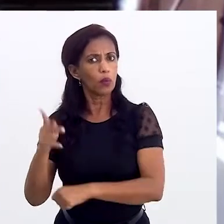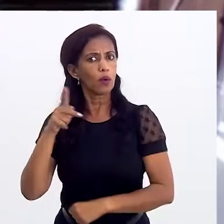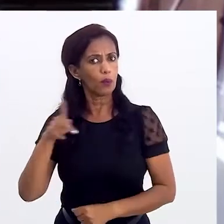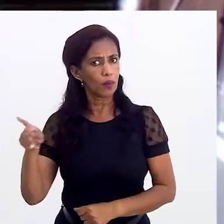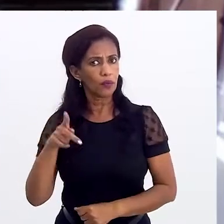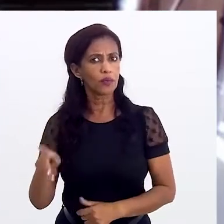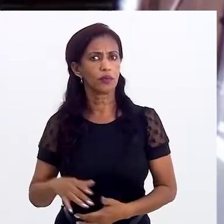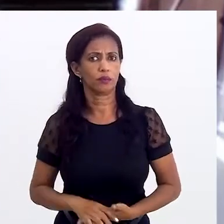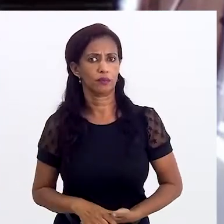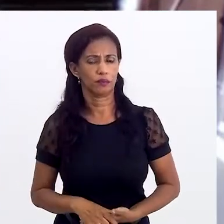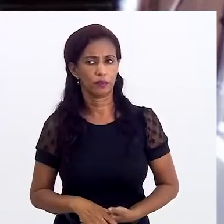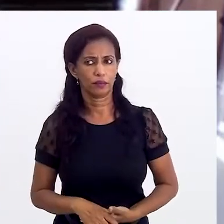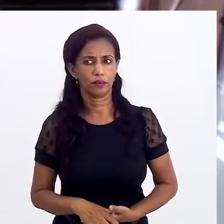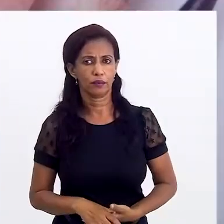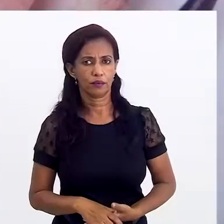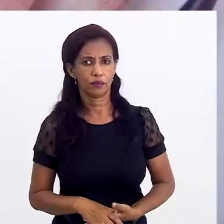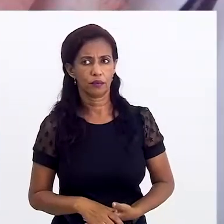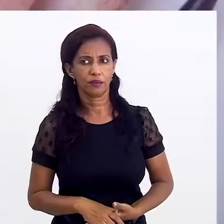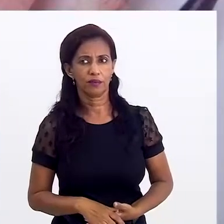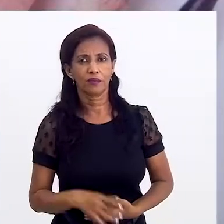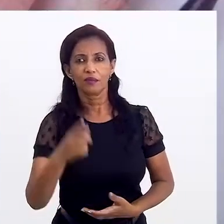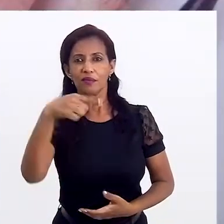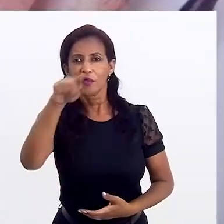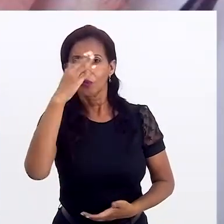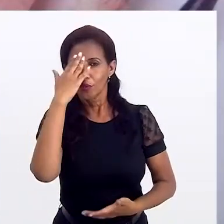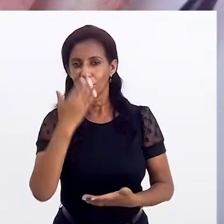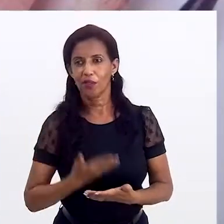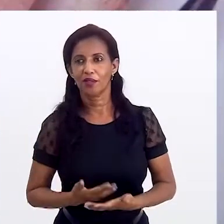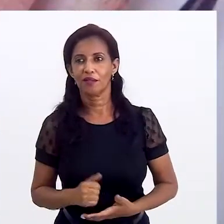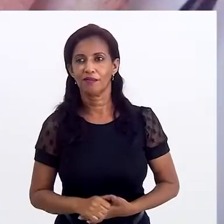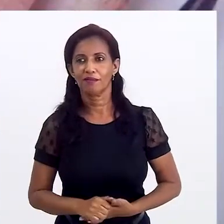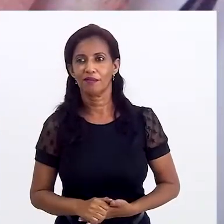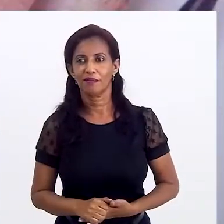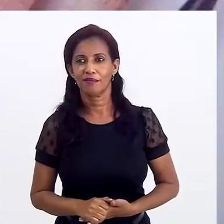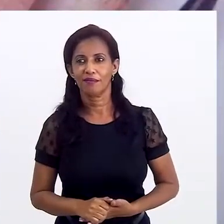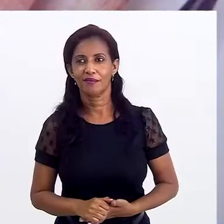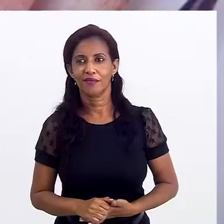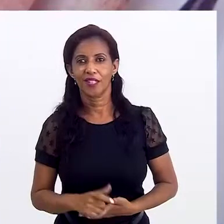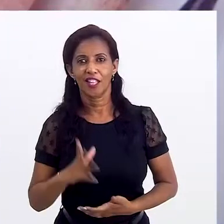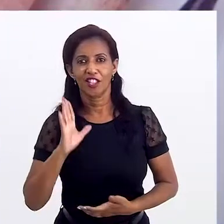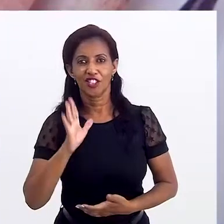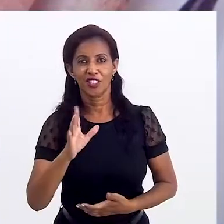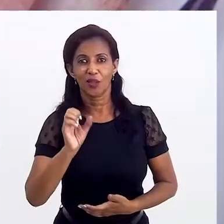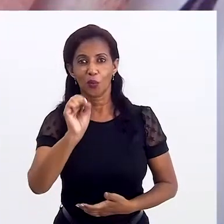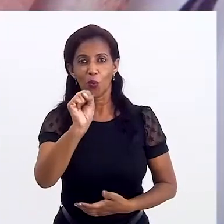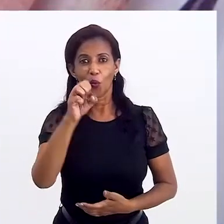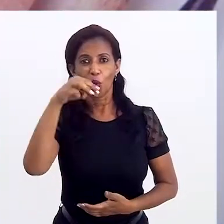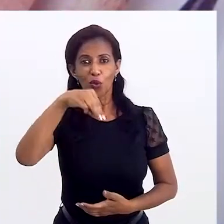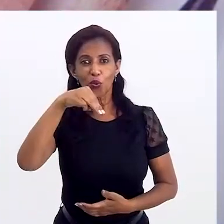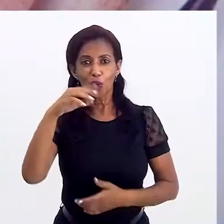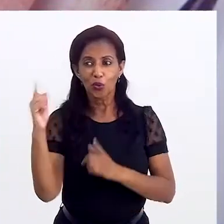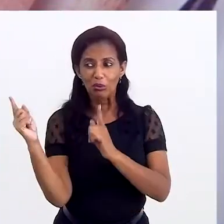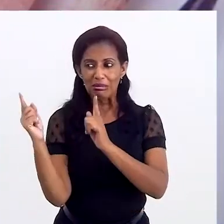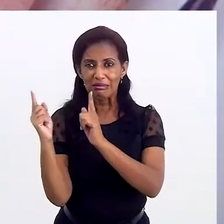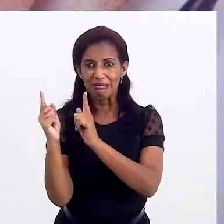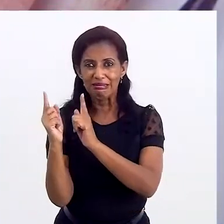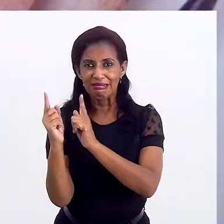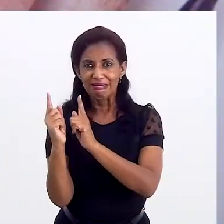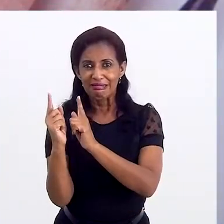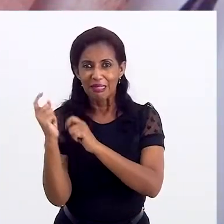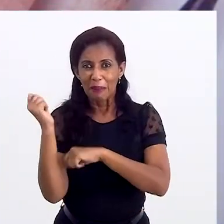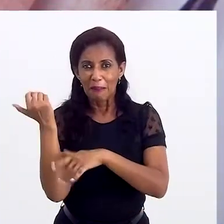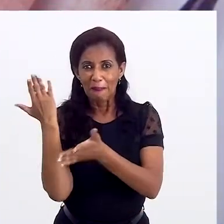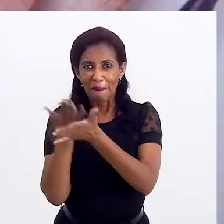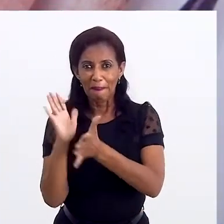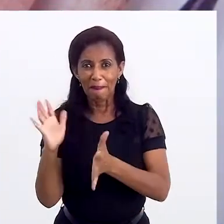professores, é claro, né? Gente, vocês não vão acreditar. A gente já está 8 minutos para o fim do programa, meu Deus do céu. Caramba!